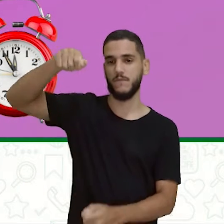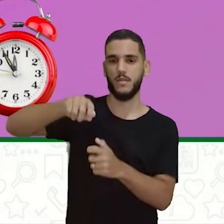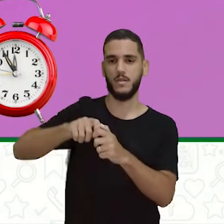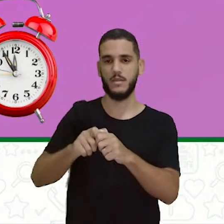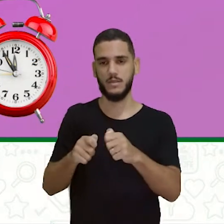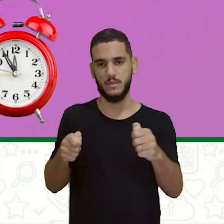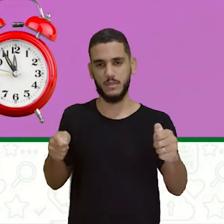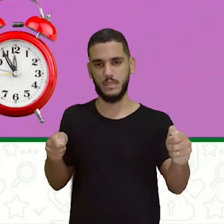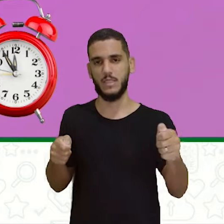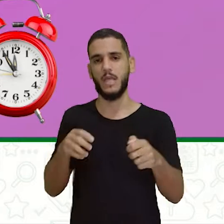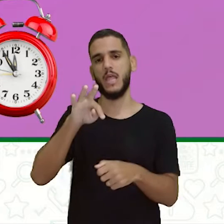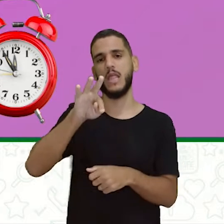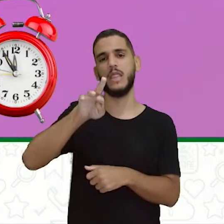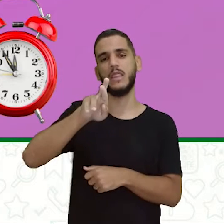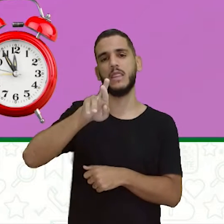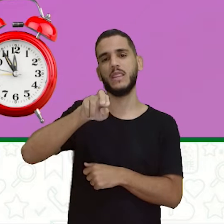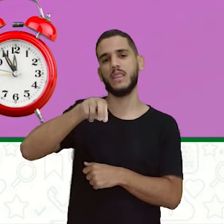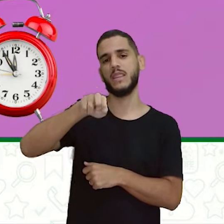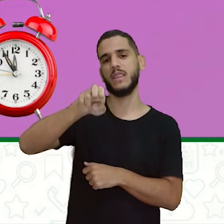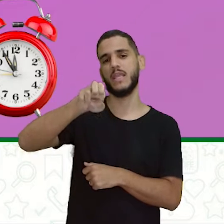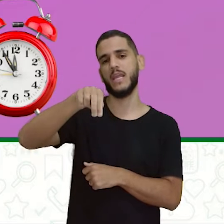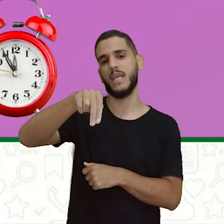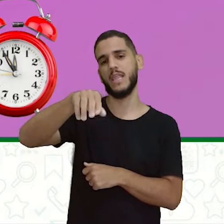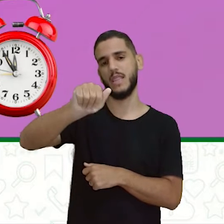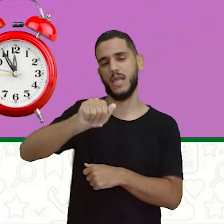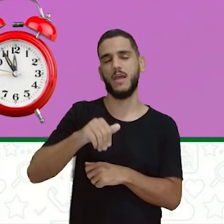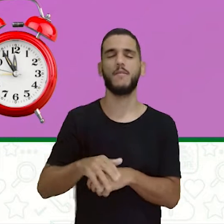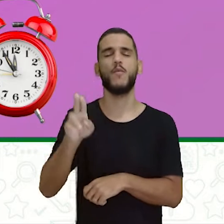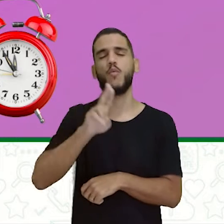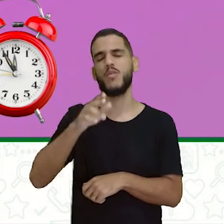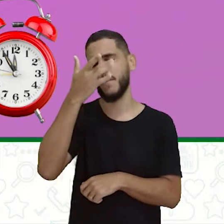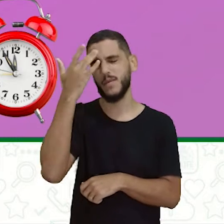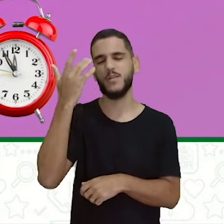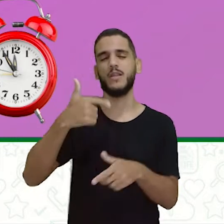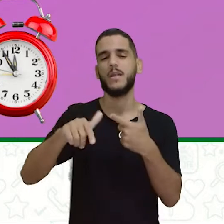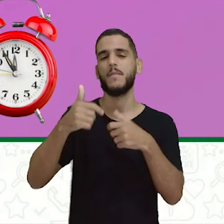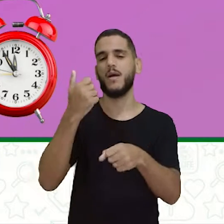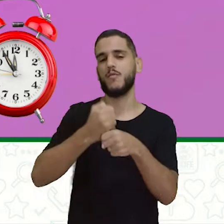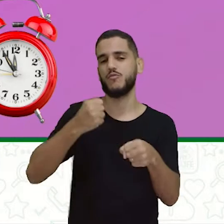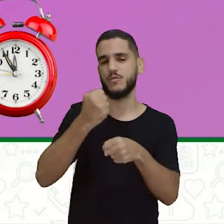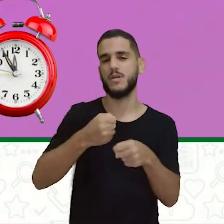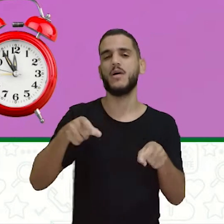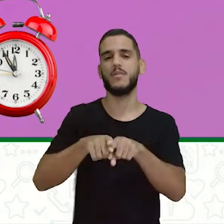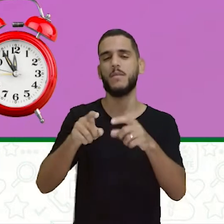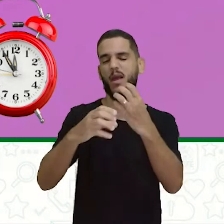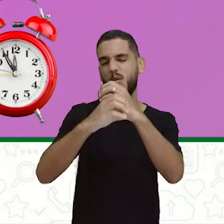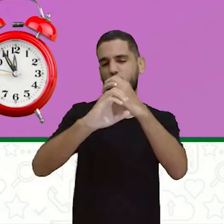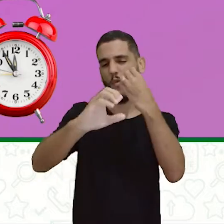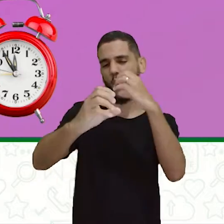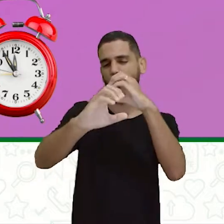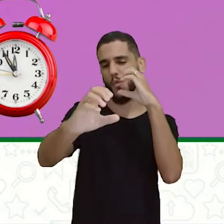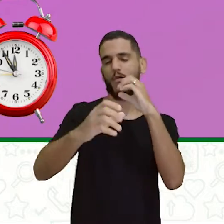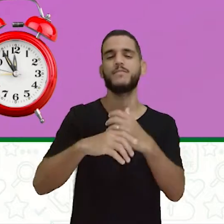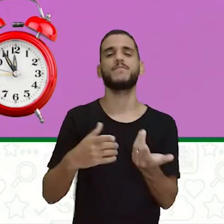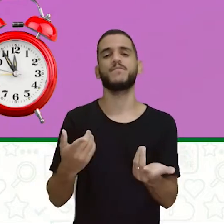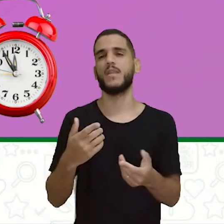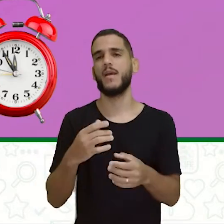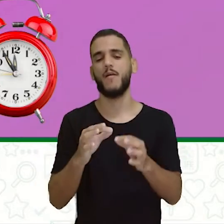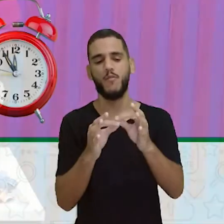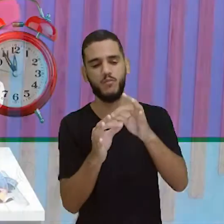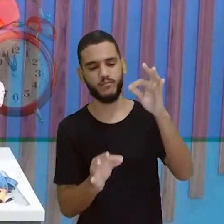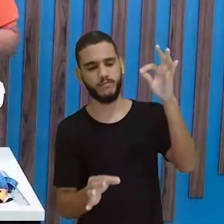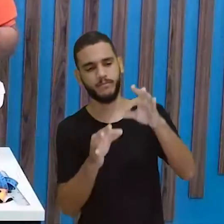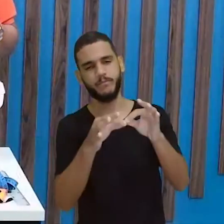mais utilizada por pedreiro, né, por engenheiro, né? Porque ela é mais para medir construção, parede,